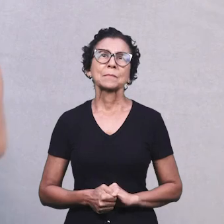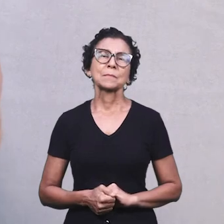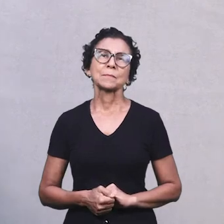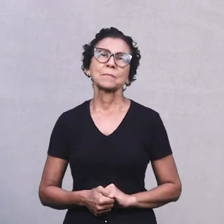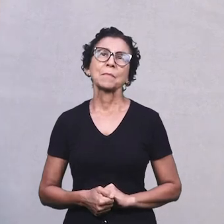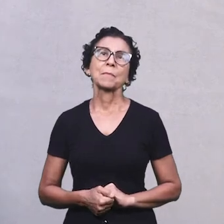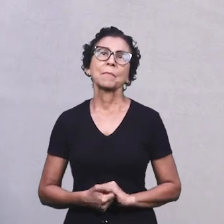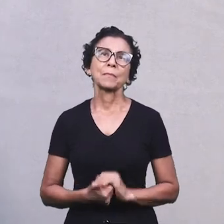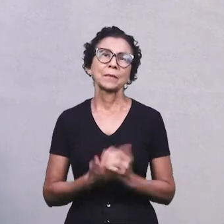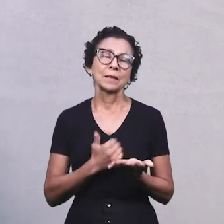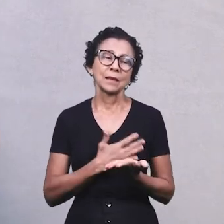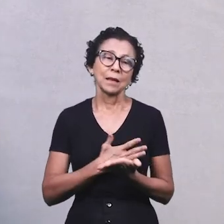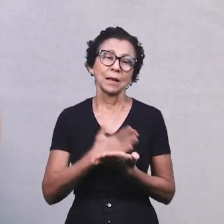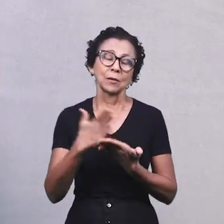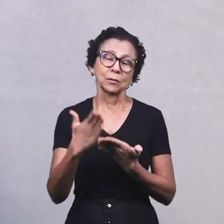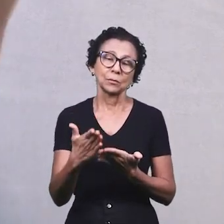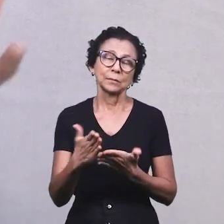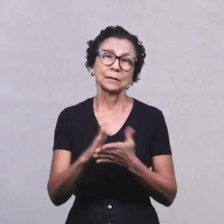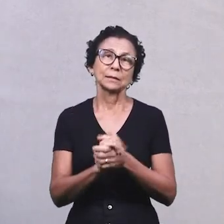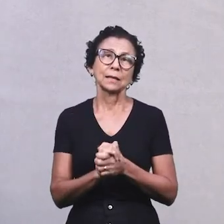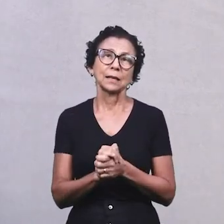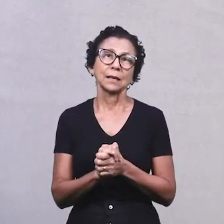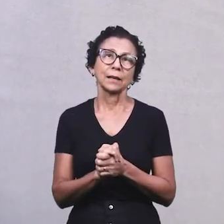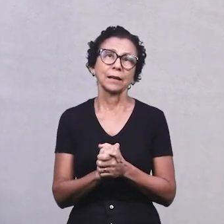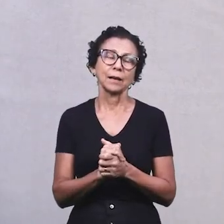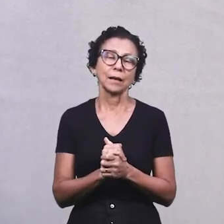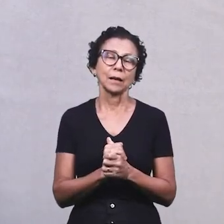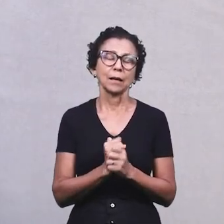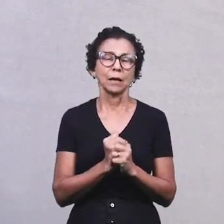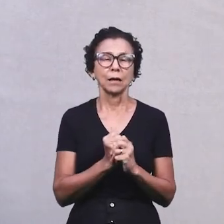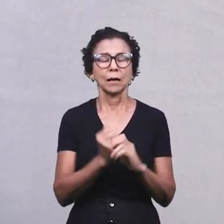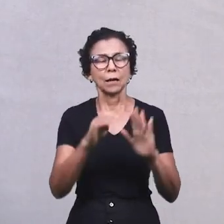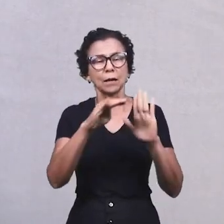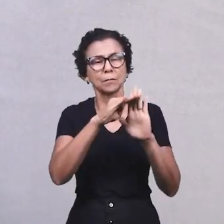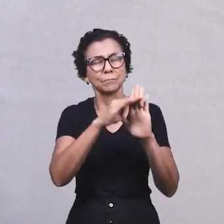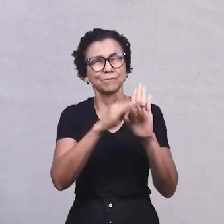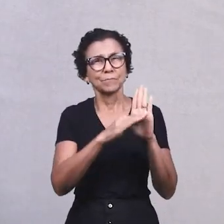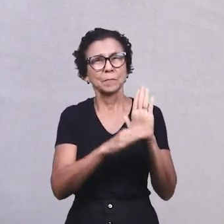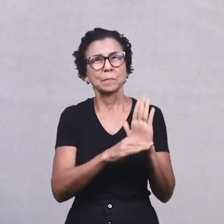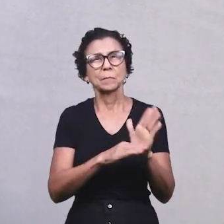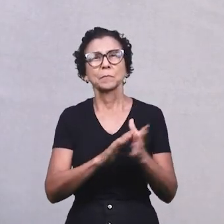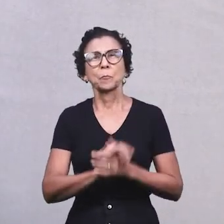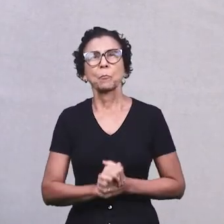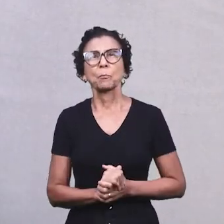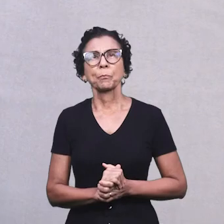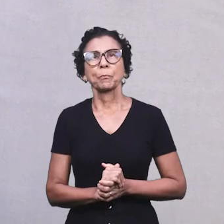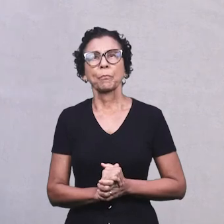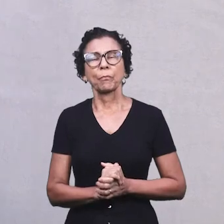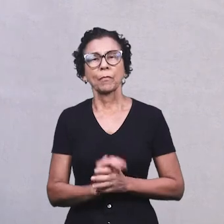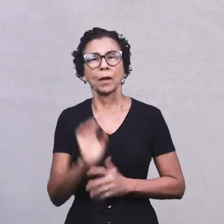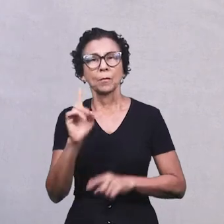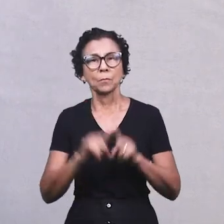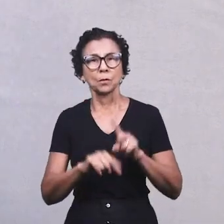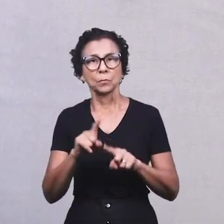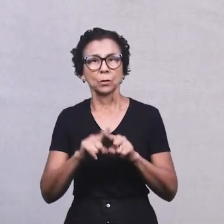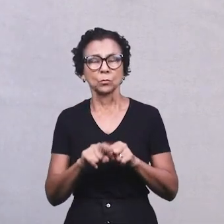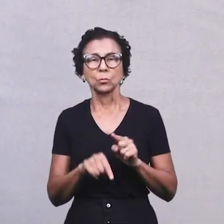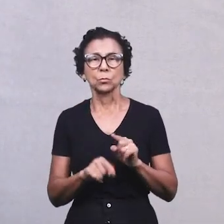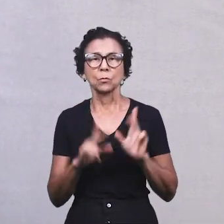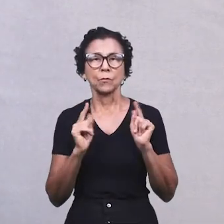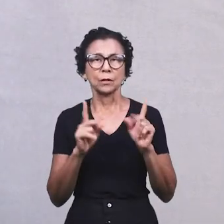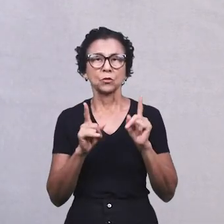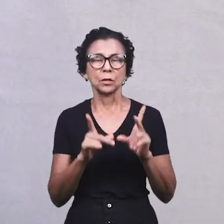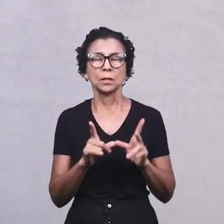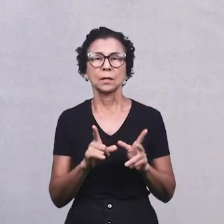começar a se falar em escala. Uhum. Foi quando eu comecei a fornecer os meus produtos não só mais para as